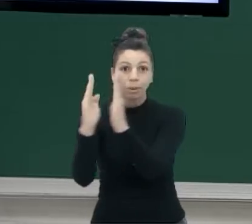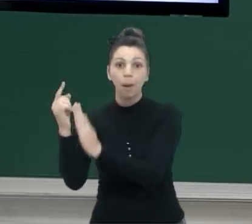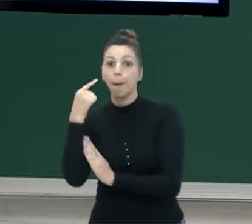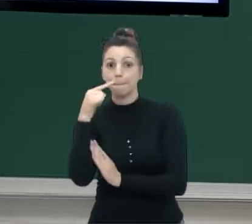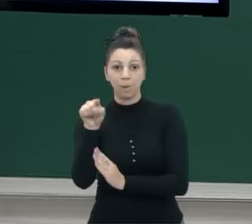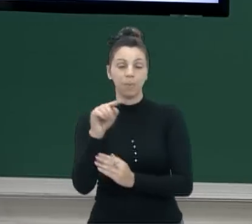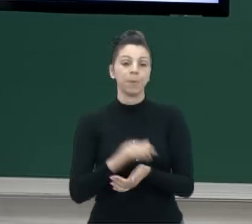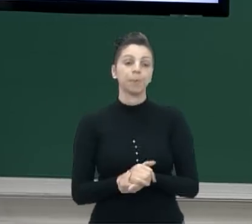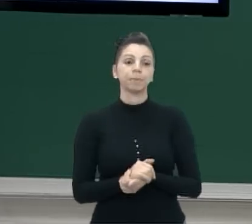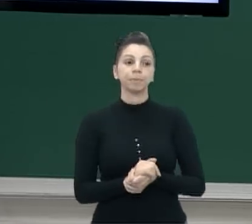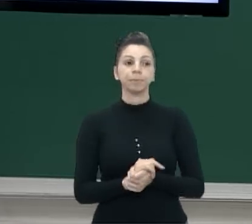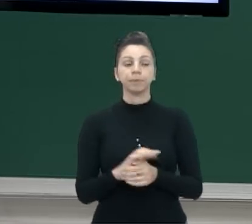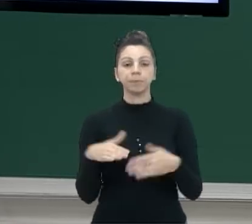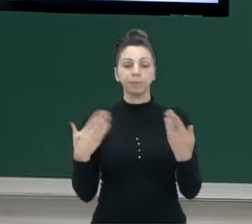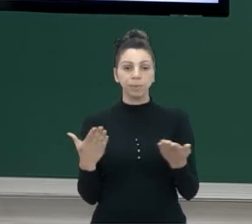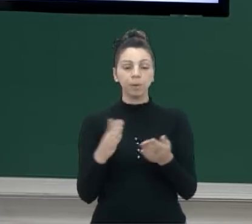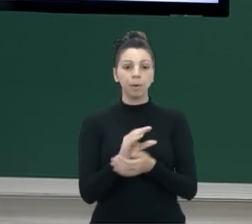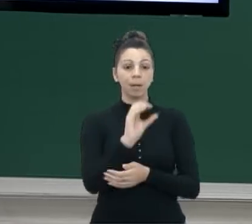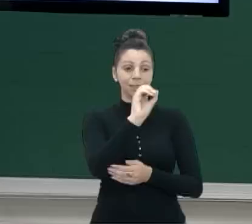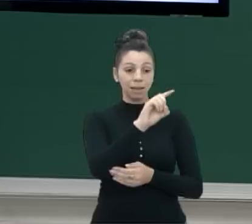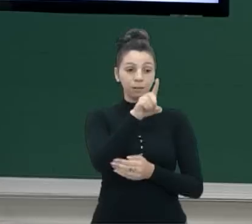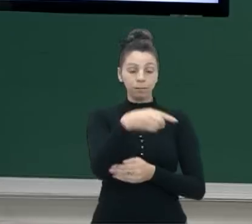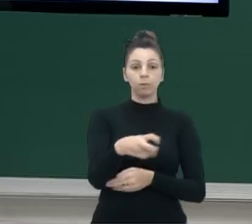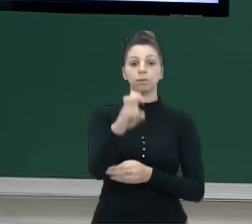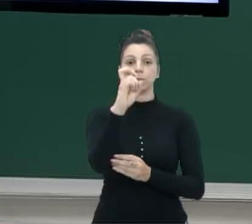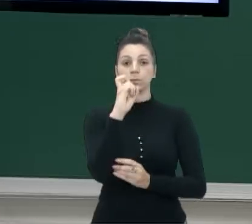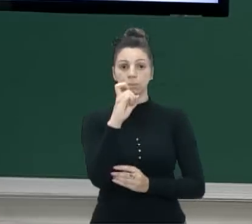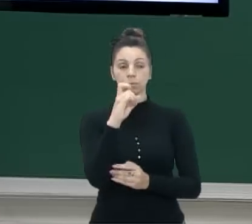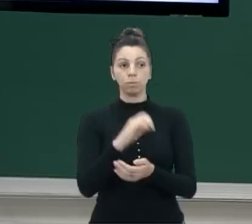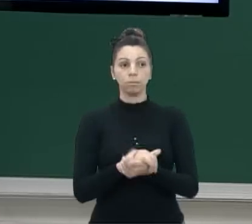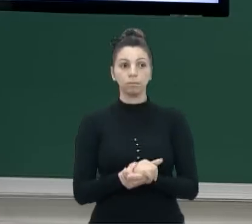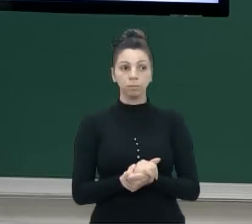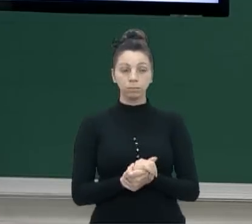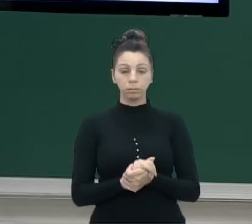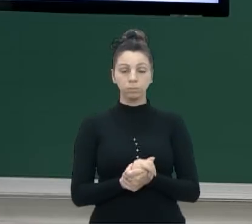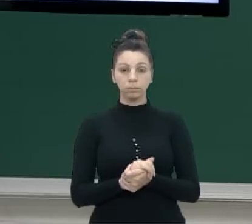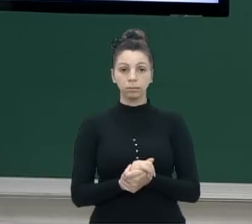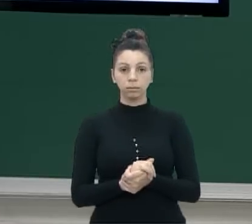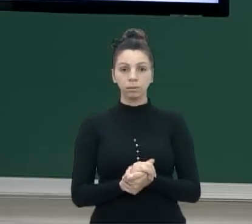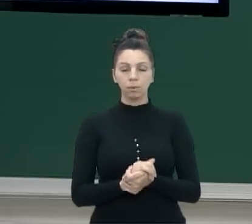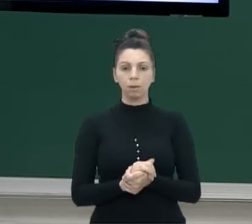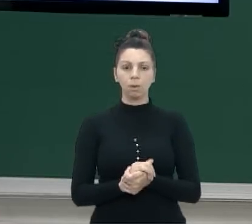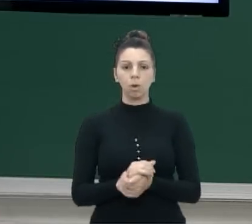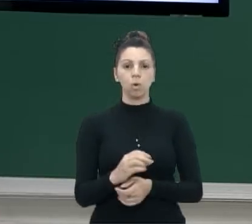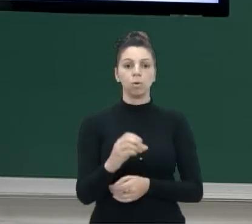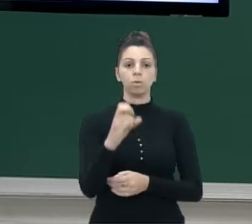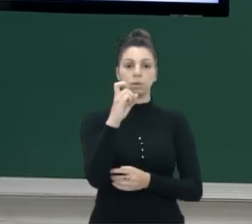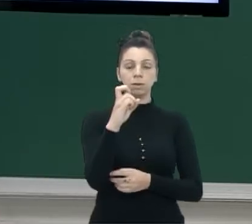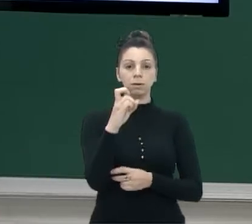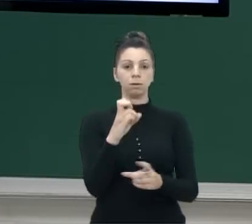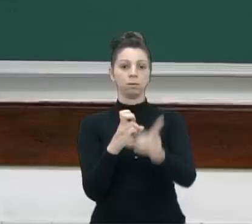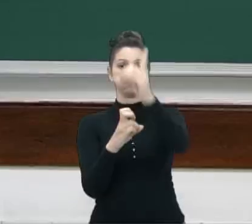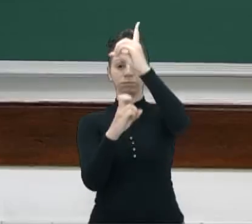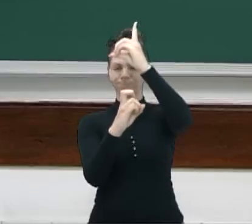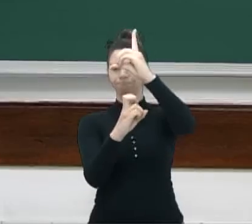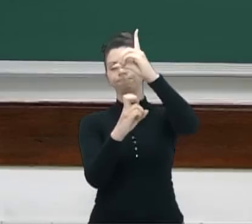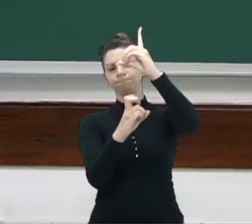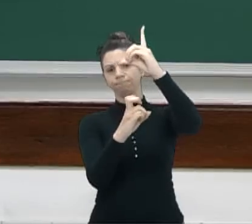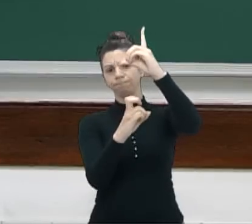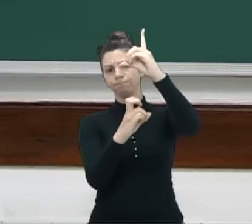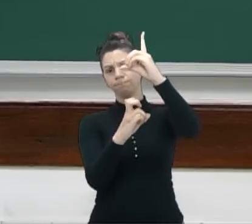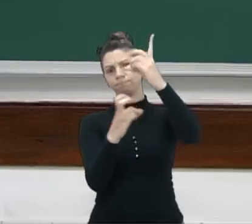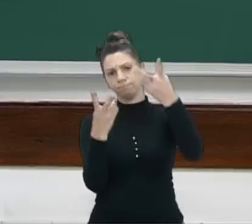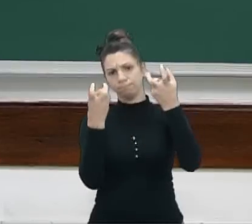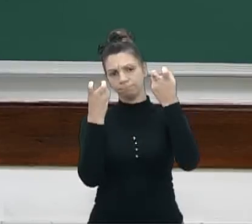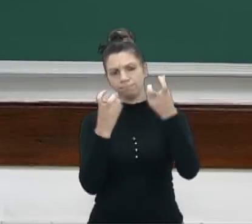bem. Quando eu falo em 0,5, o 5 não para no décimo? Para no décimo, não